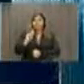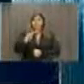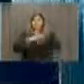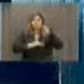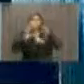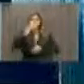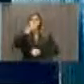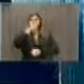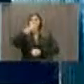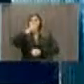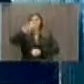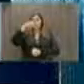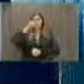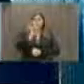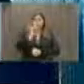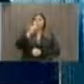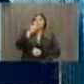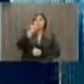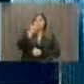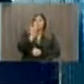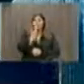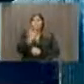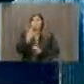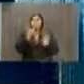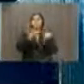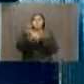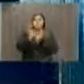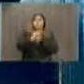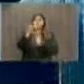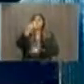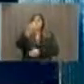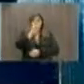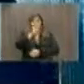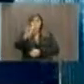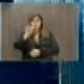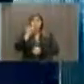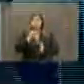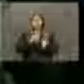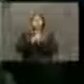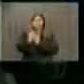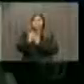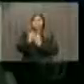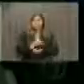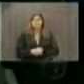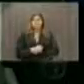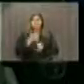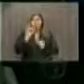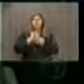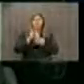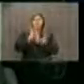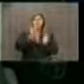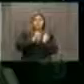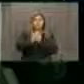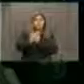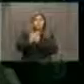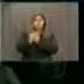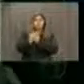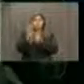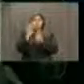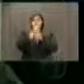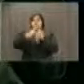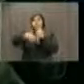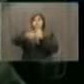Josval Pereira faz a sua pergunta em 30 segundos. Josval. Vou fazer uma pergunta pensando mais no social.